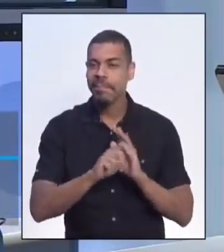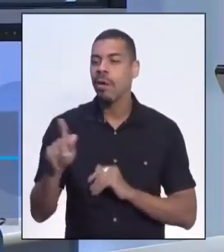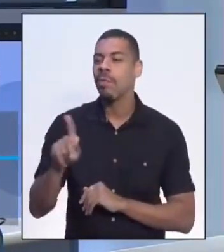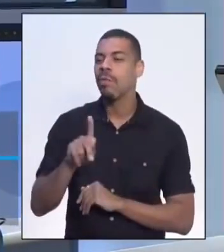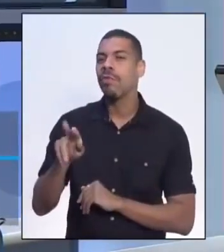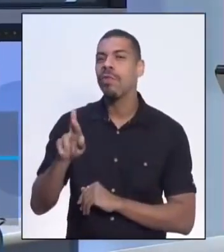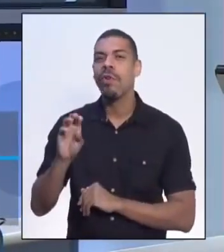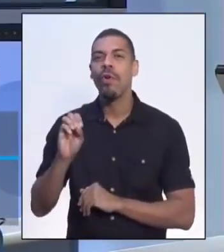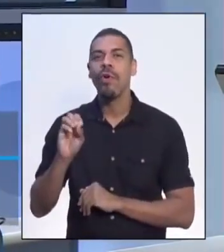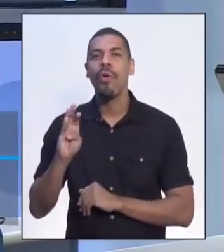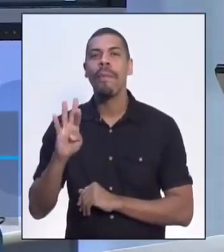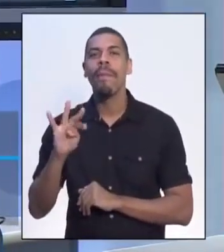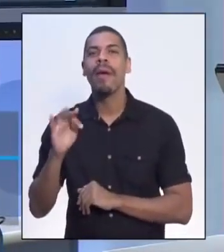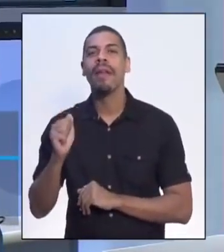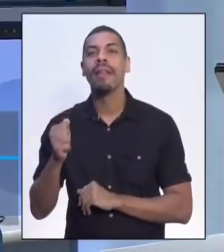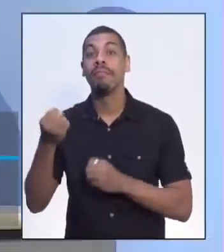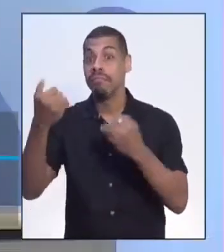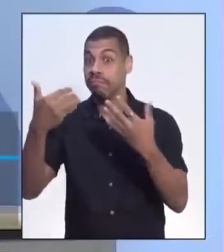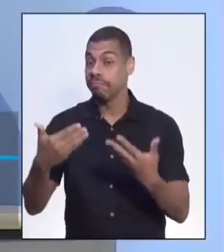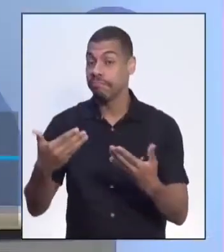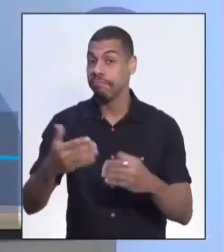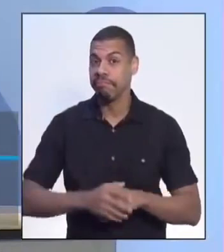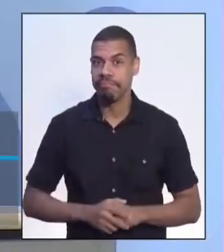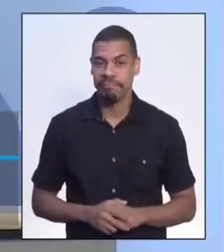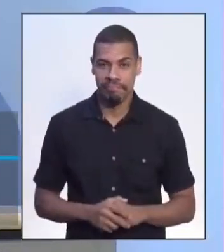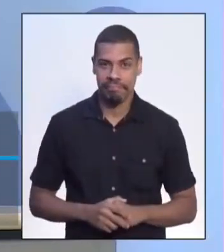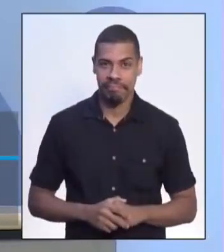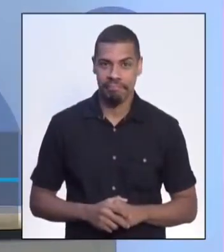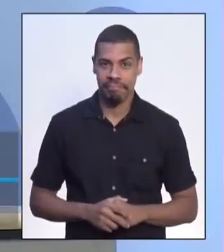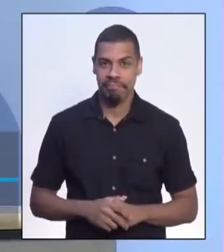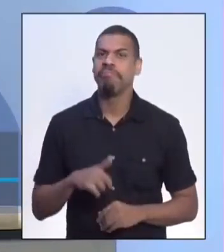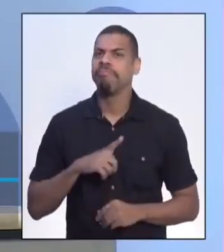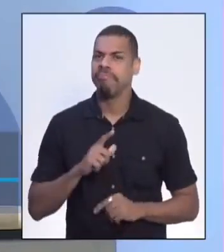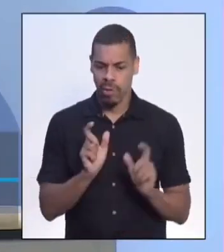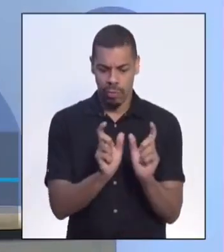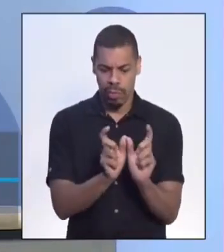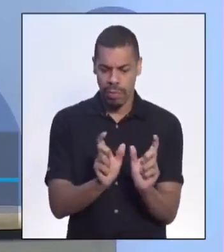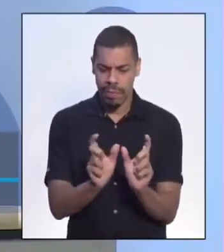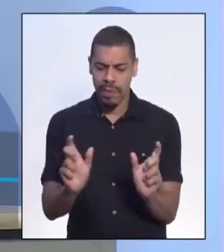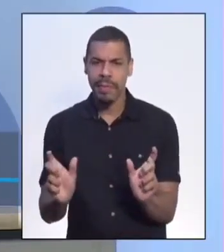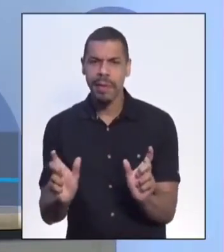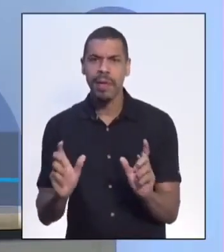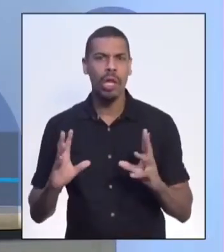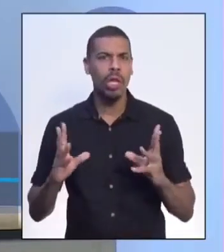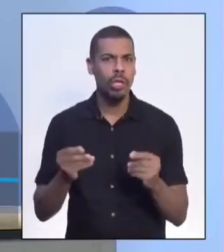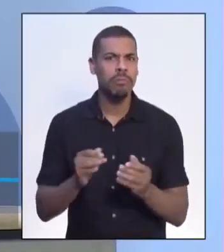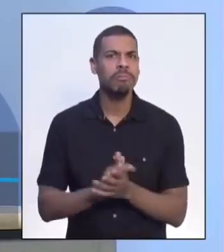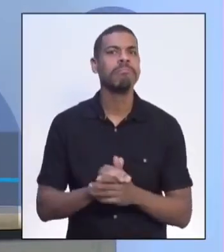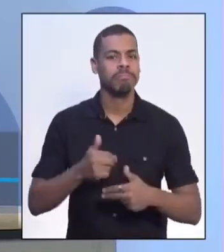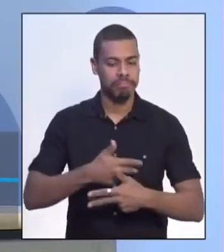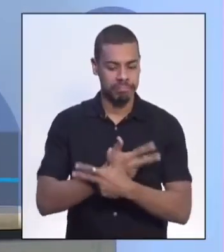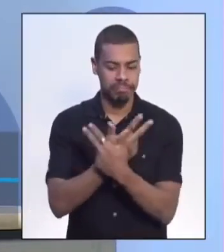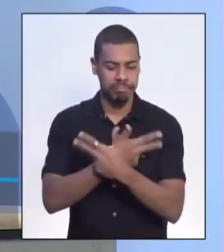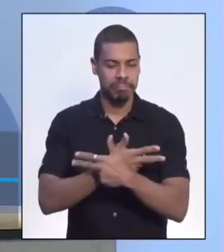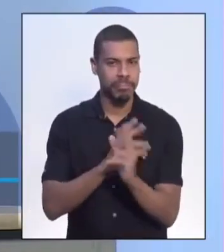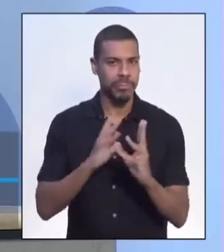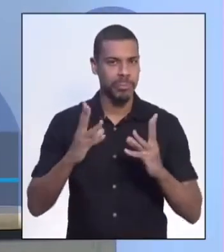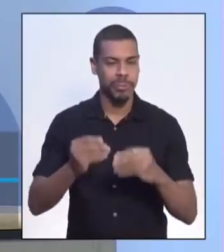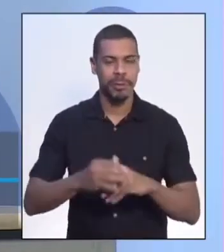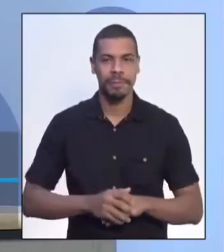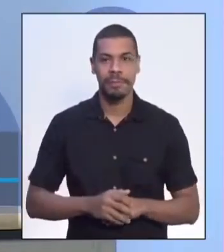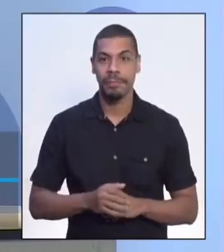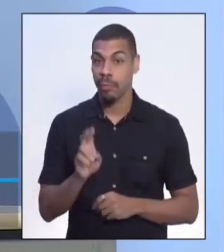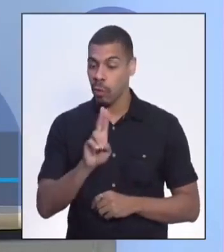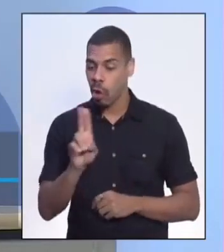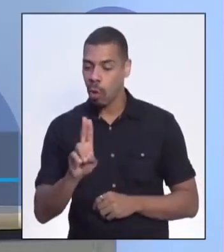Roberta, conta para mim tudo. Conto sim, olha, forma fatorada, colocando a equação completa, estou adorando ver. Vou falar algumas pessoas,